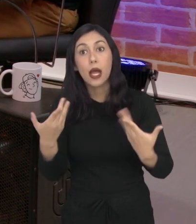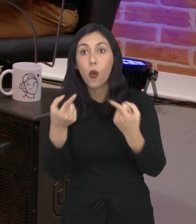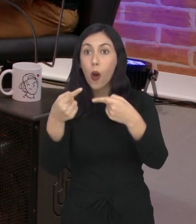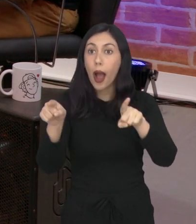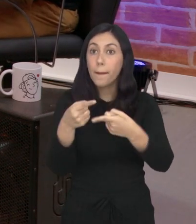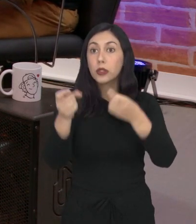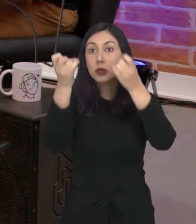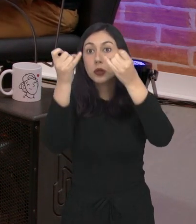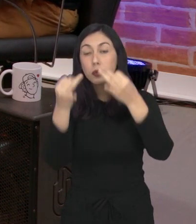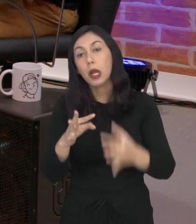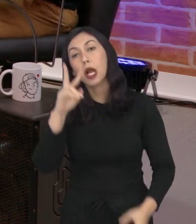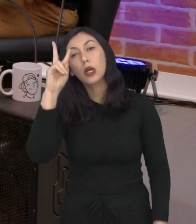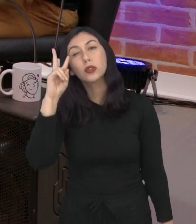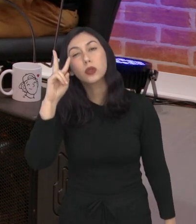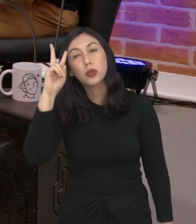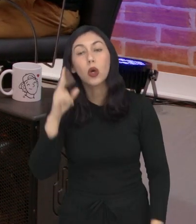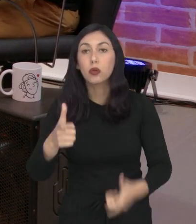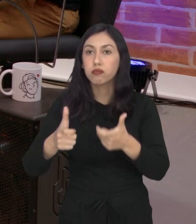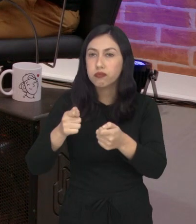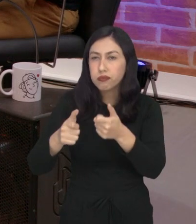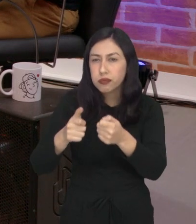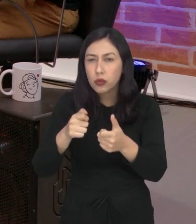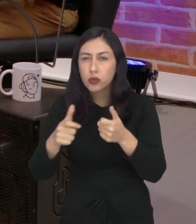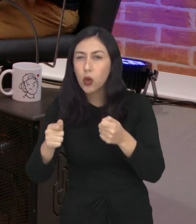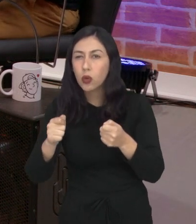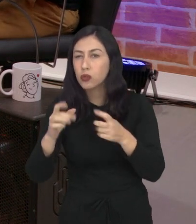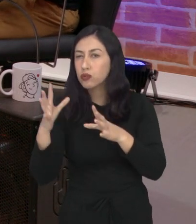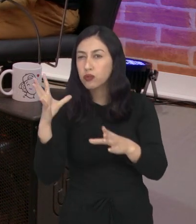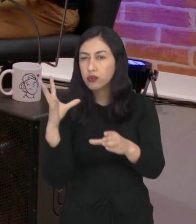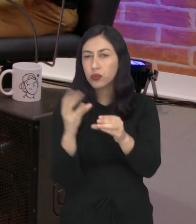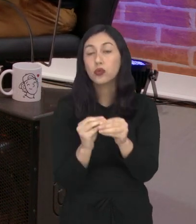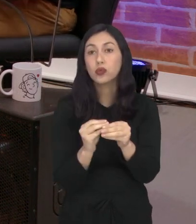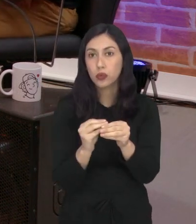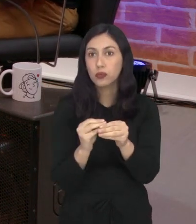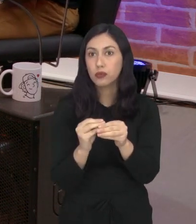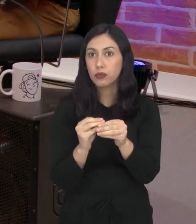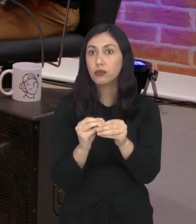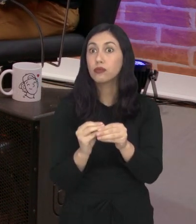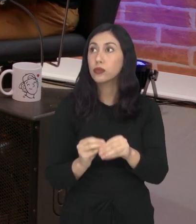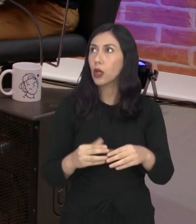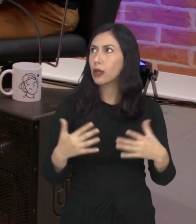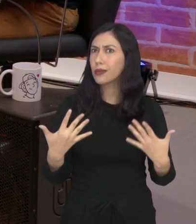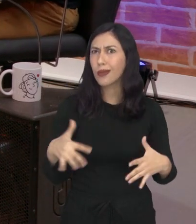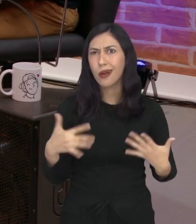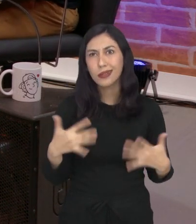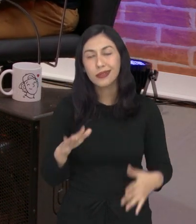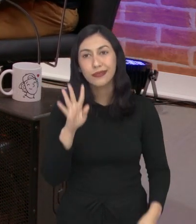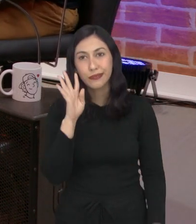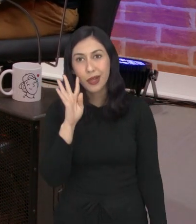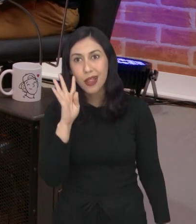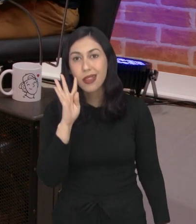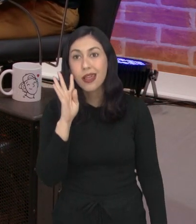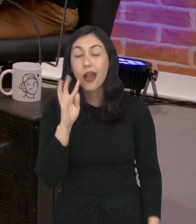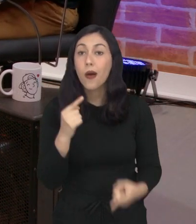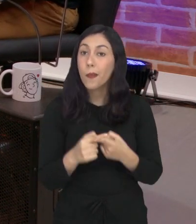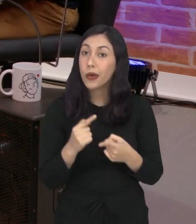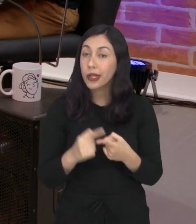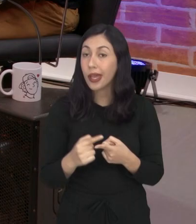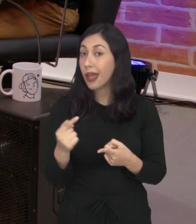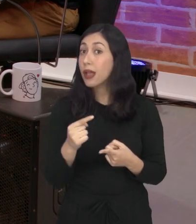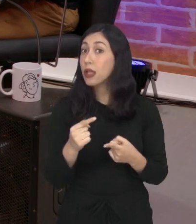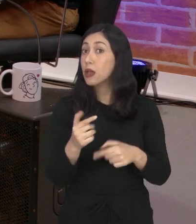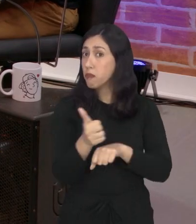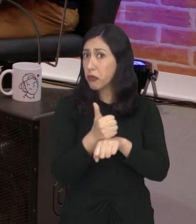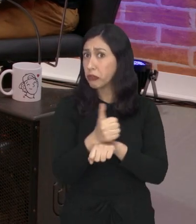do jogo. Não é só uma trilha sonora pro jogo, é literalmente a história do jogo na música. É uma coisa muito bizarra e muito legal, porque ele